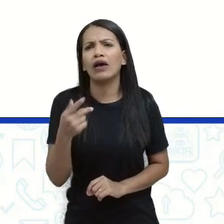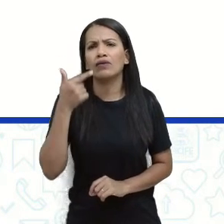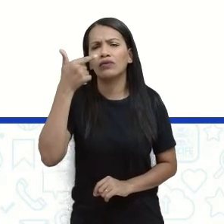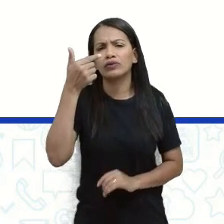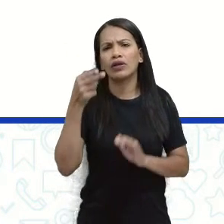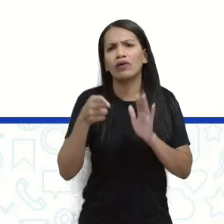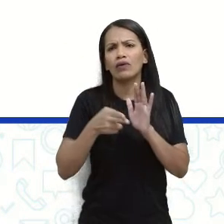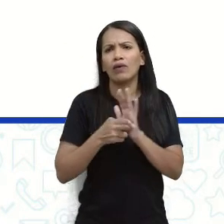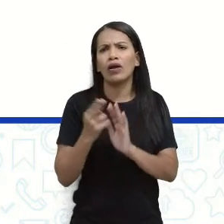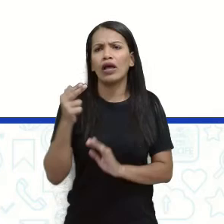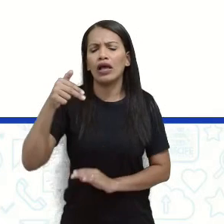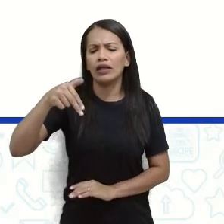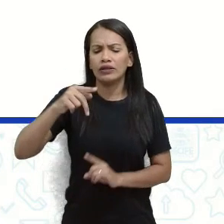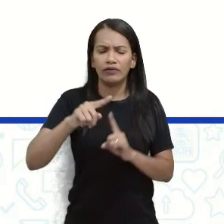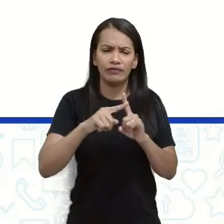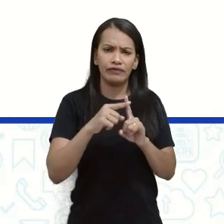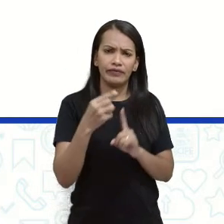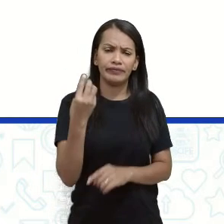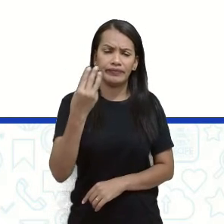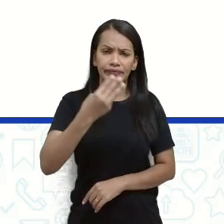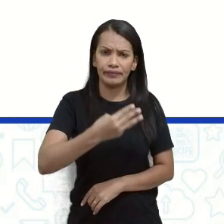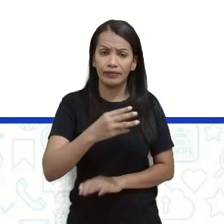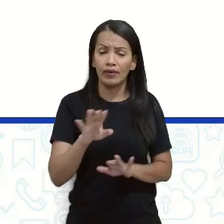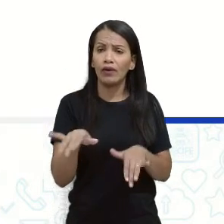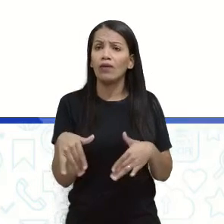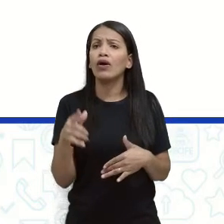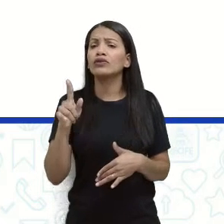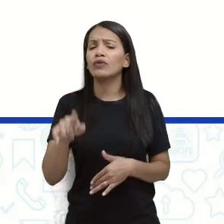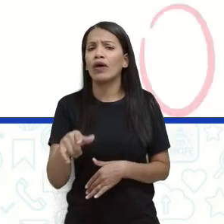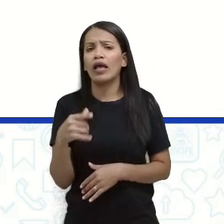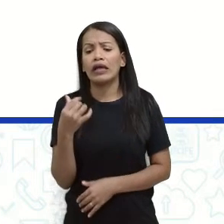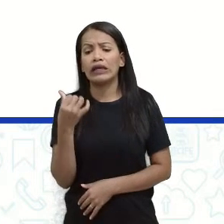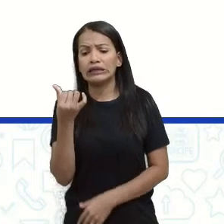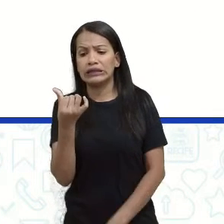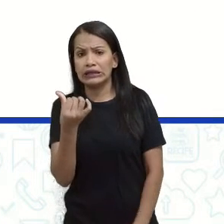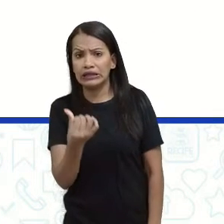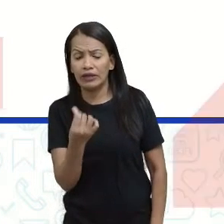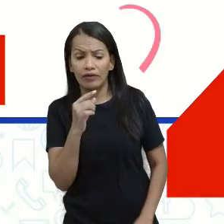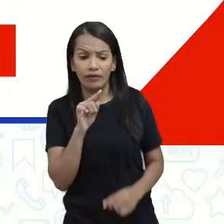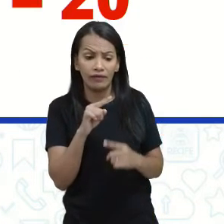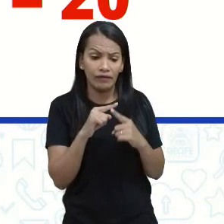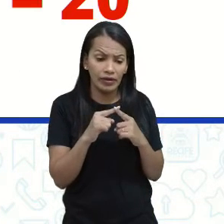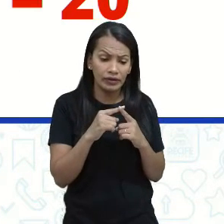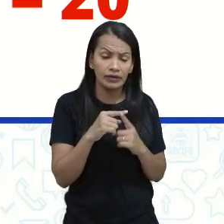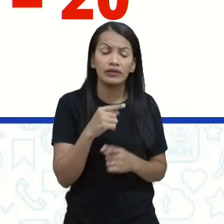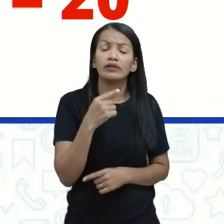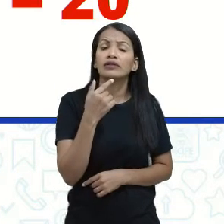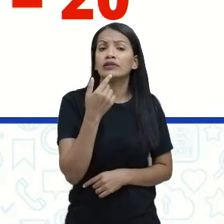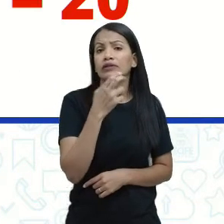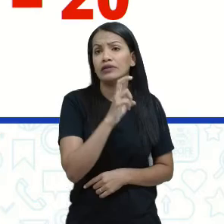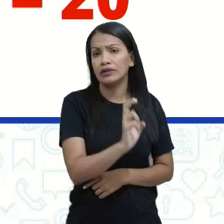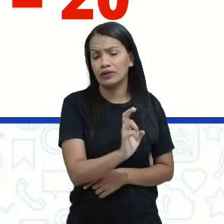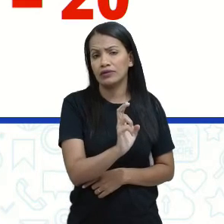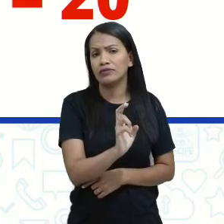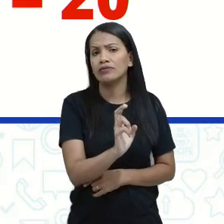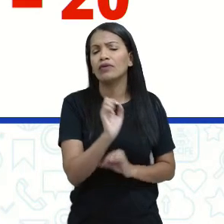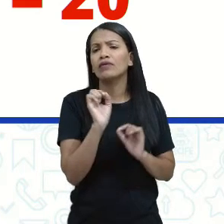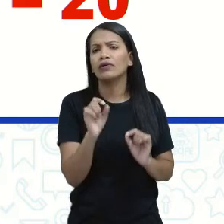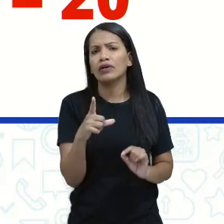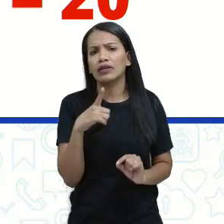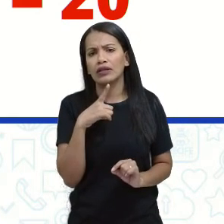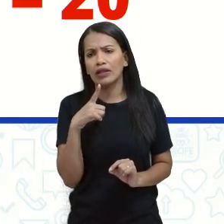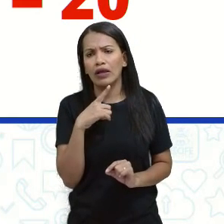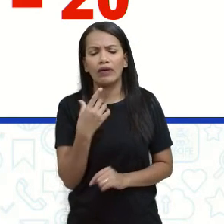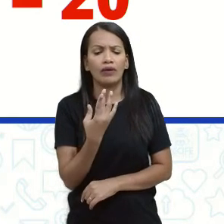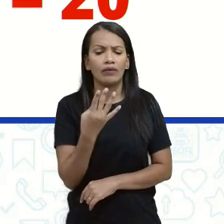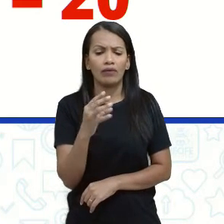m é 25. E quanto é 16 vezes 25? Quando você multiplicar 16 por 25, você vai obter